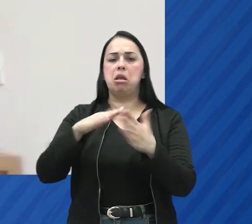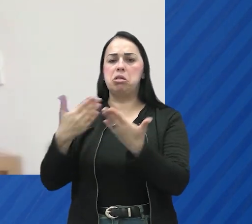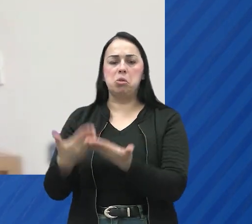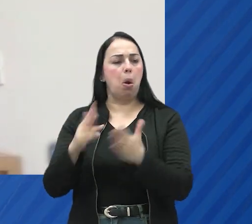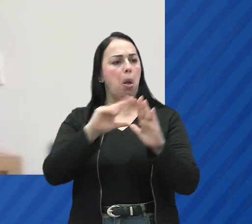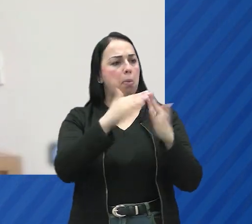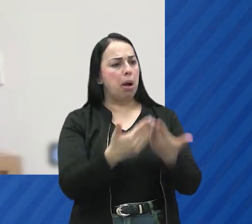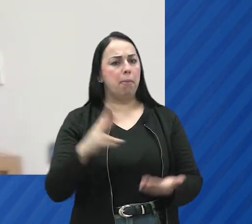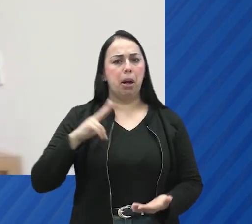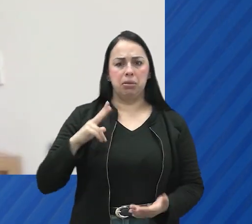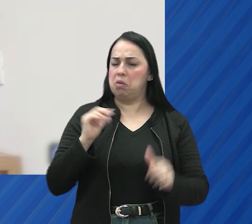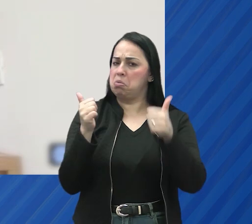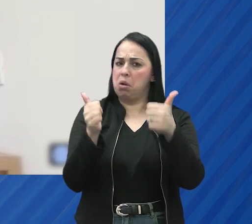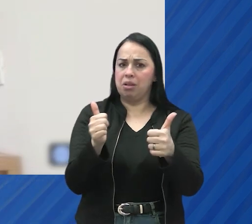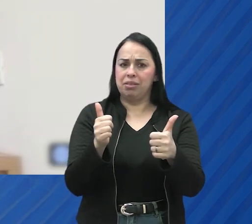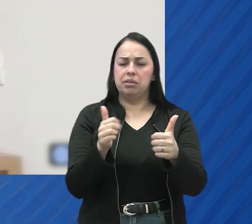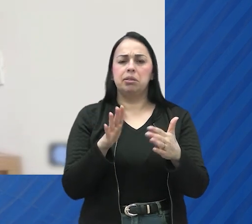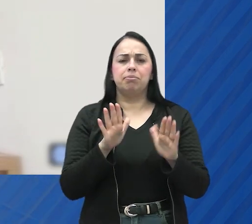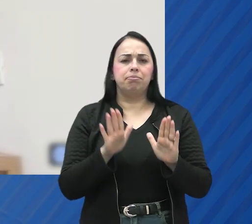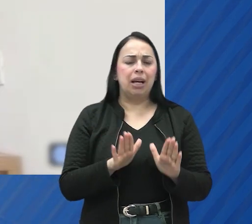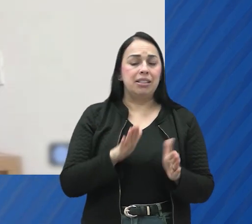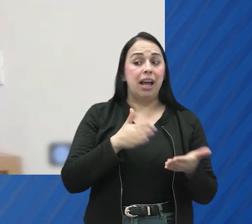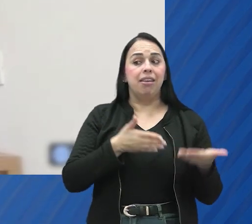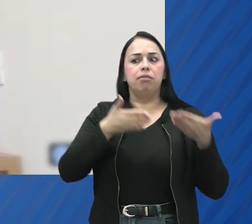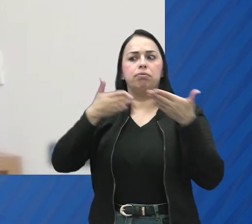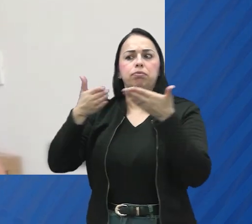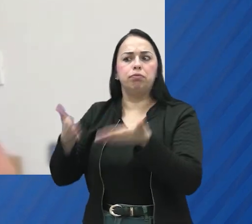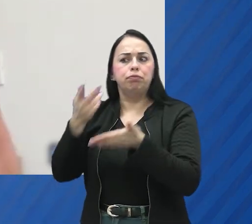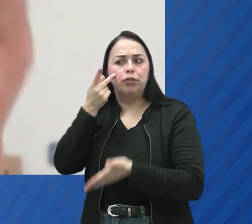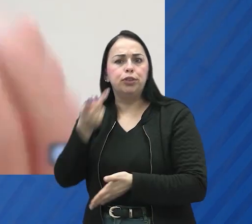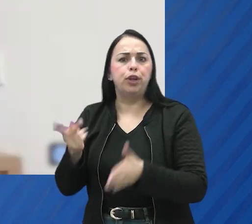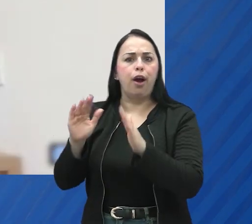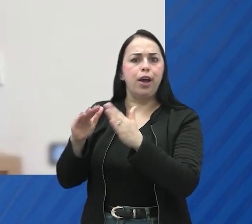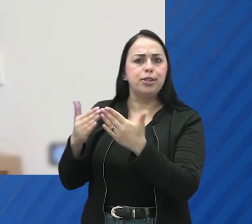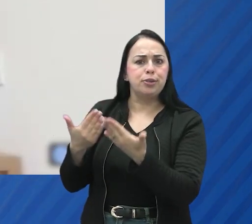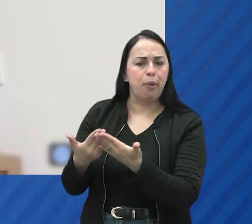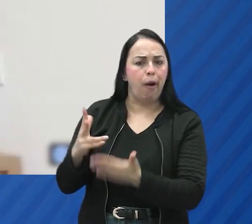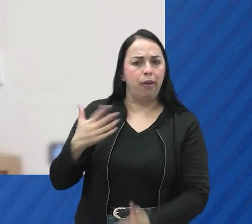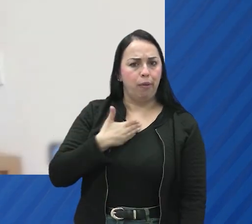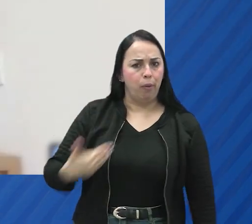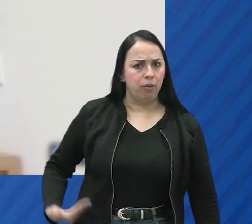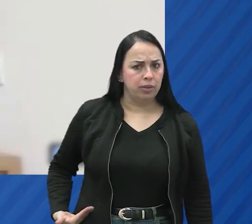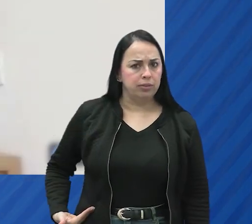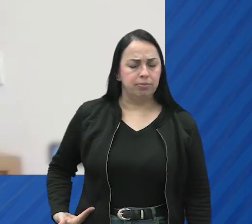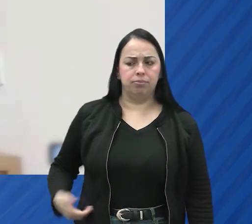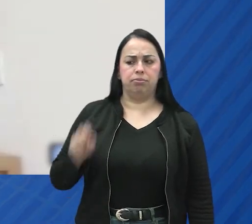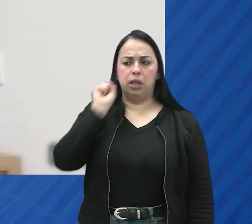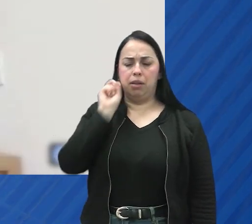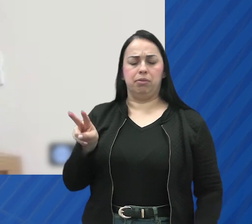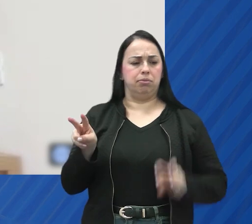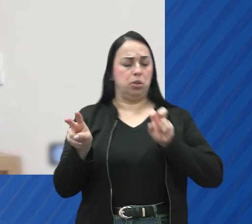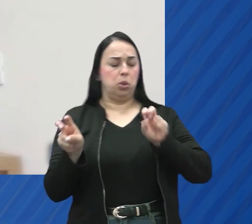escolas particulares, estava tudo bem. Quando ele passou a fazer essas palestras em escolas